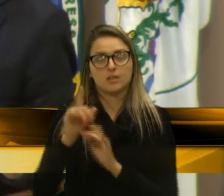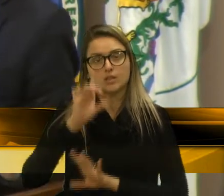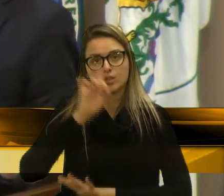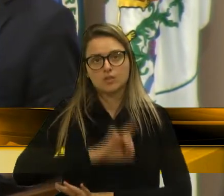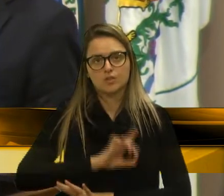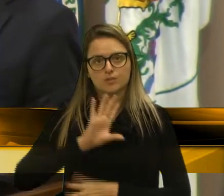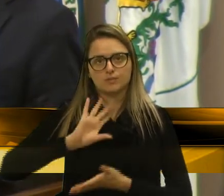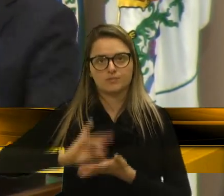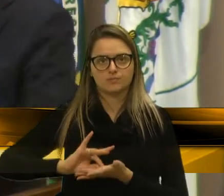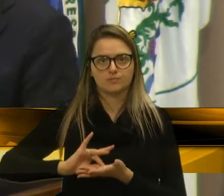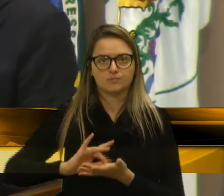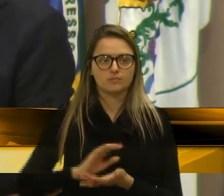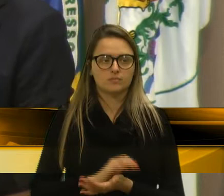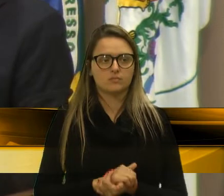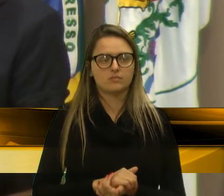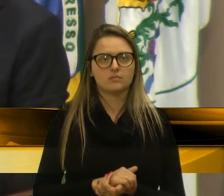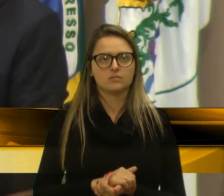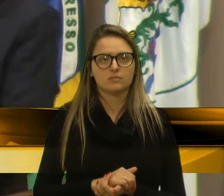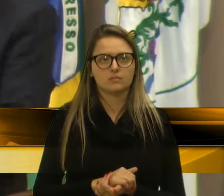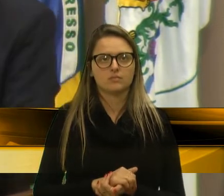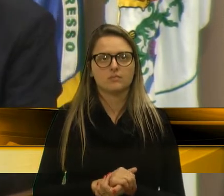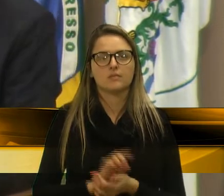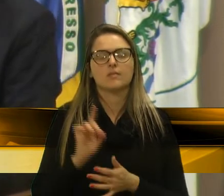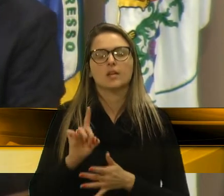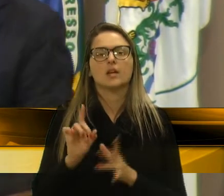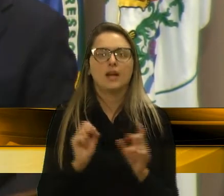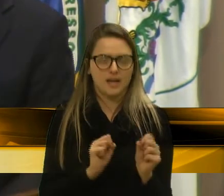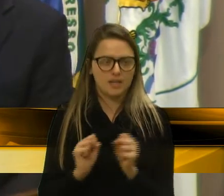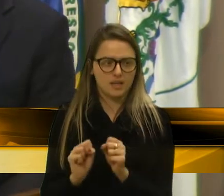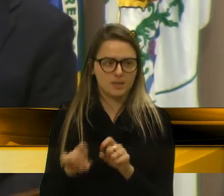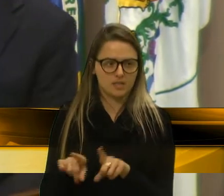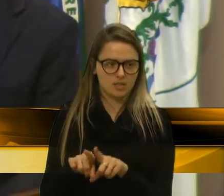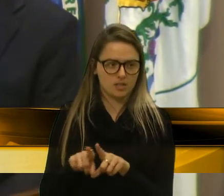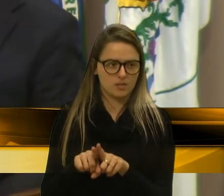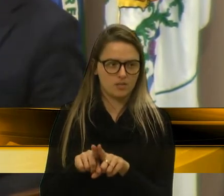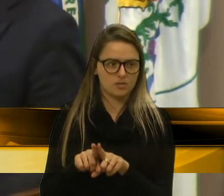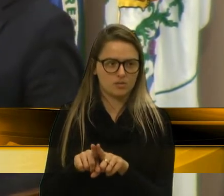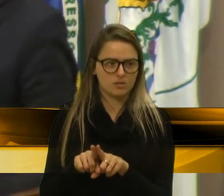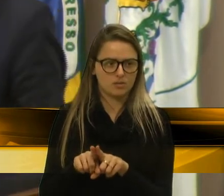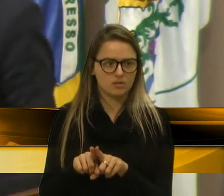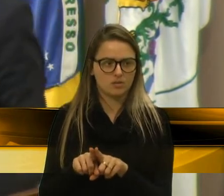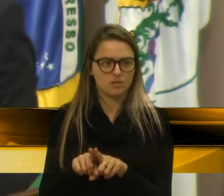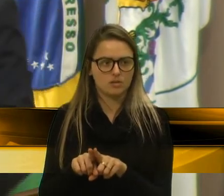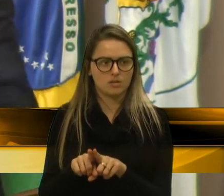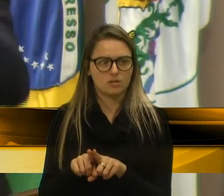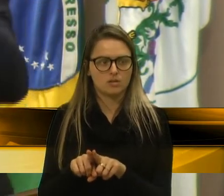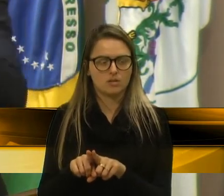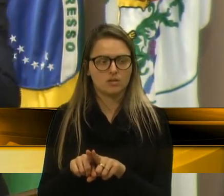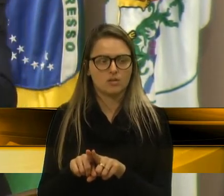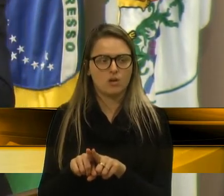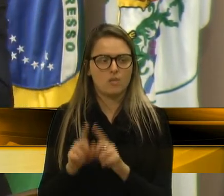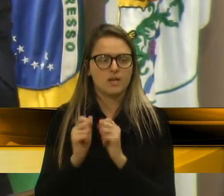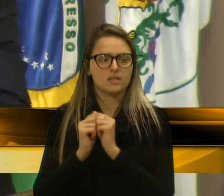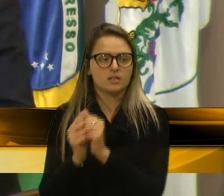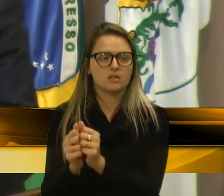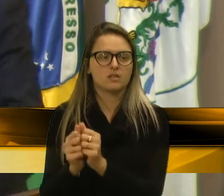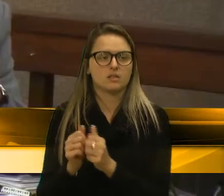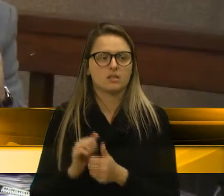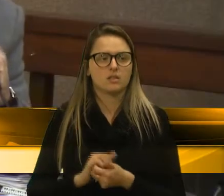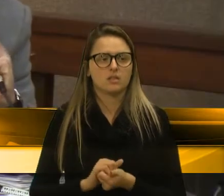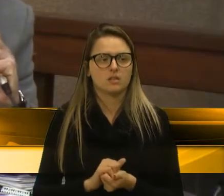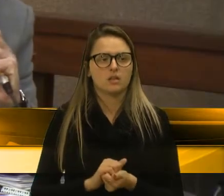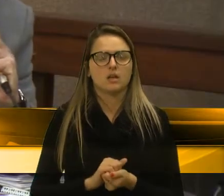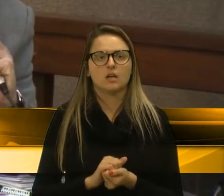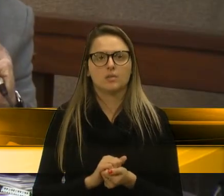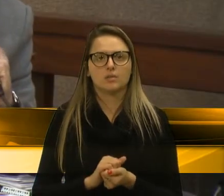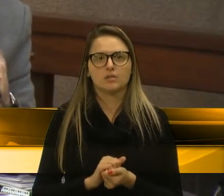nenhum. Mas temos que considerar, sim, que ele tinha poder para aquilo que fez e prejudicou uma comunidade. Vereadora Adiló, por favor. Bem